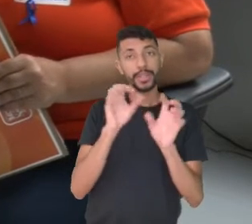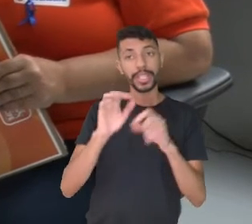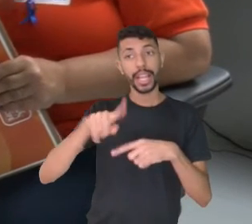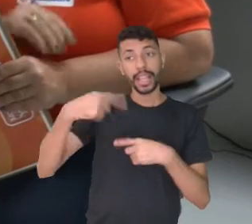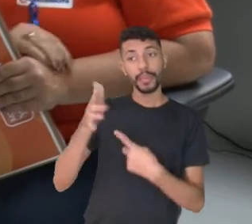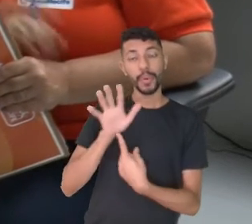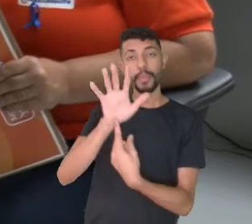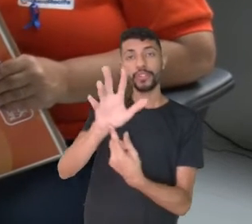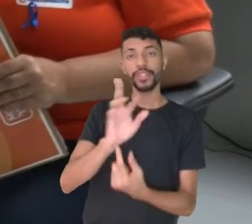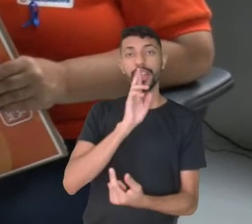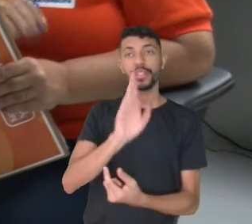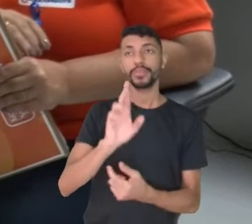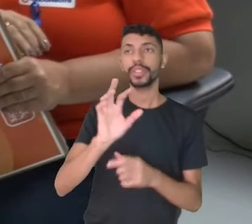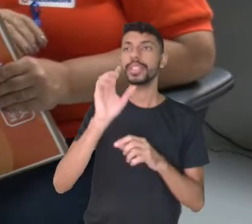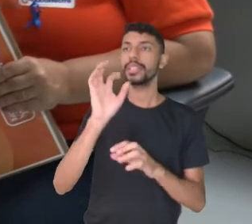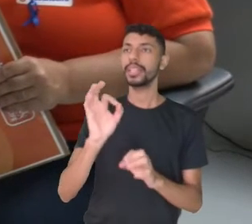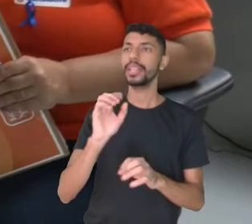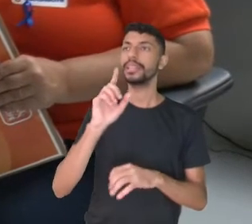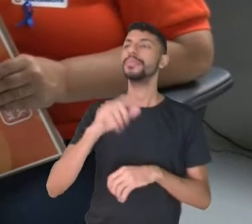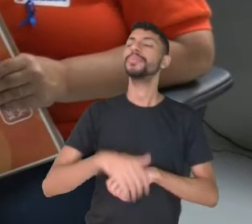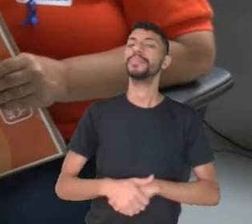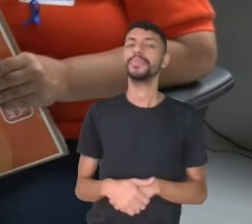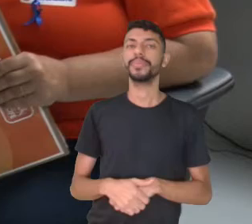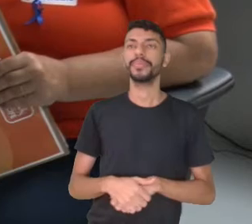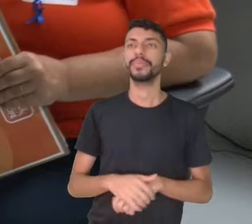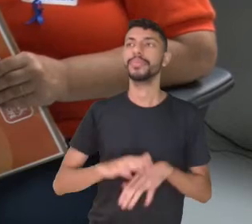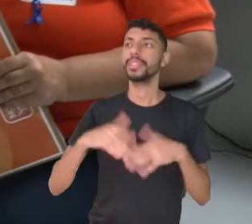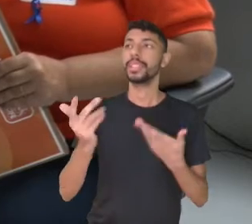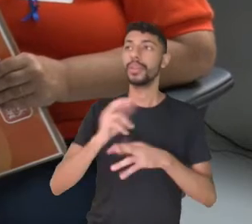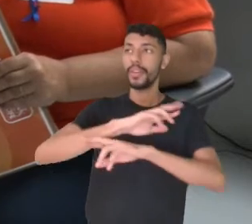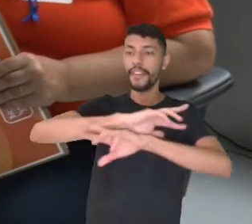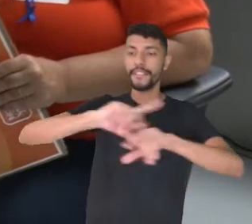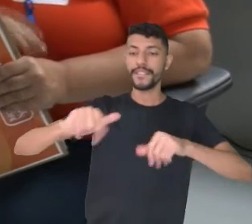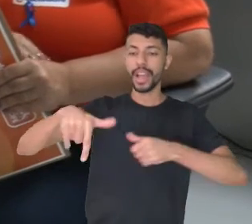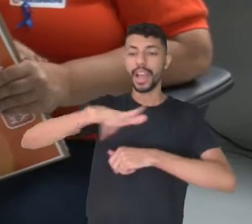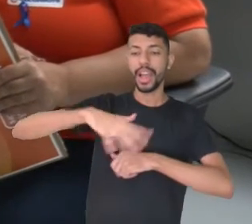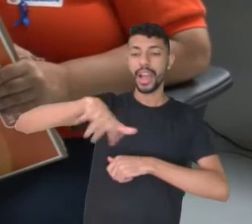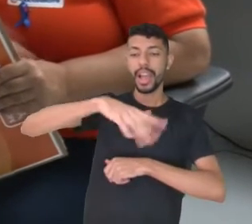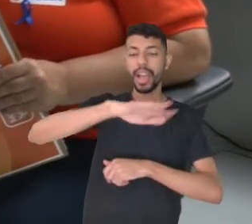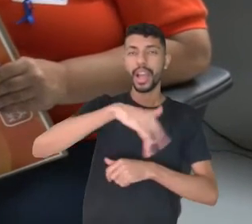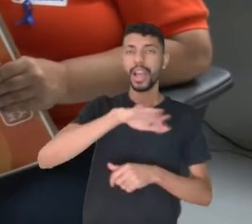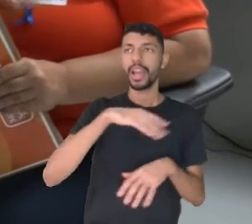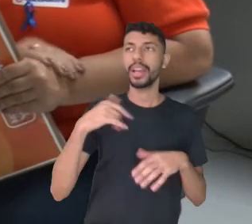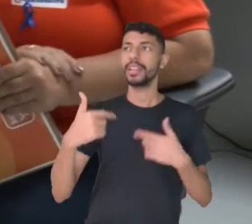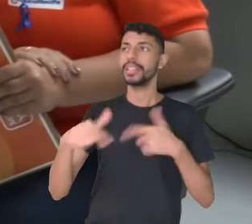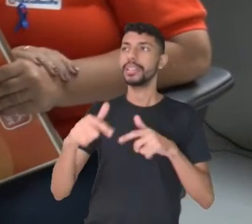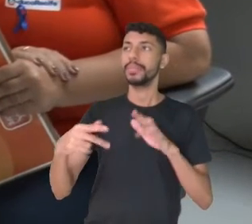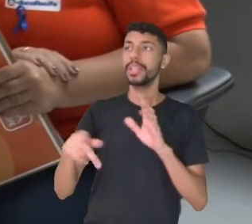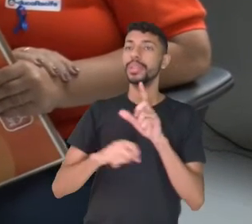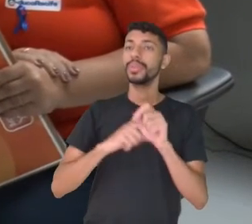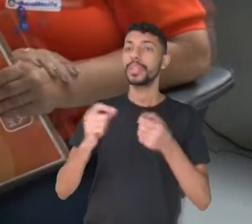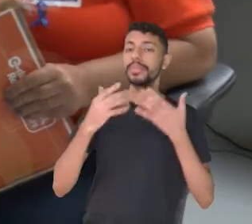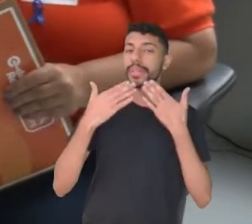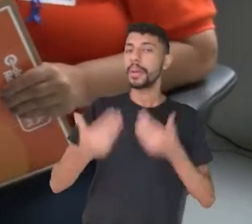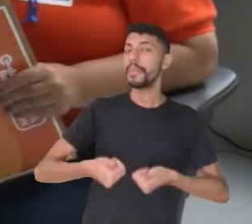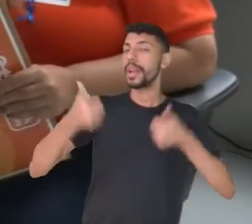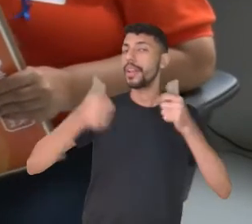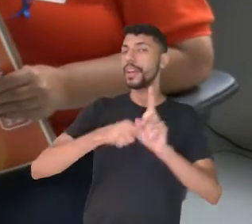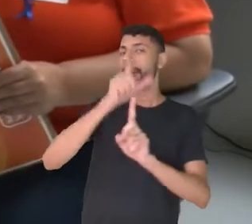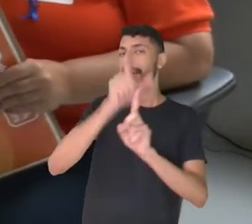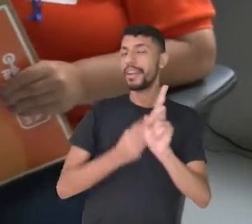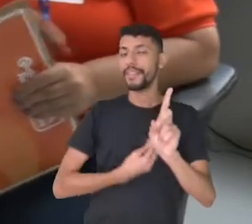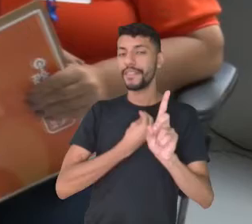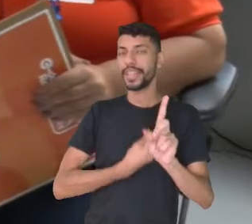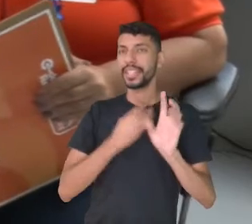resultado, que a gente chama aí de multidisciplinar. Então, são várias áreas trabalhando em prol da vida desse paciente. E